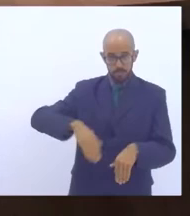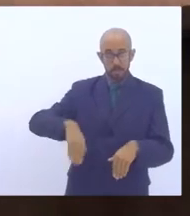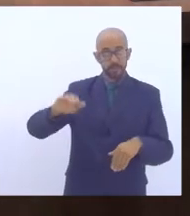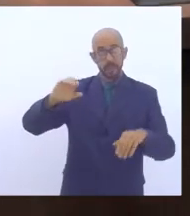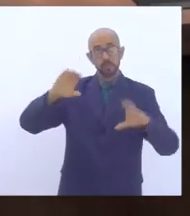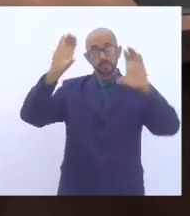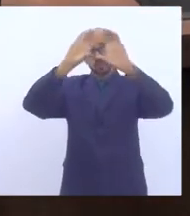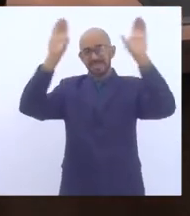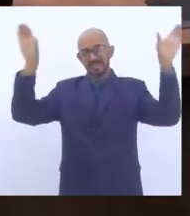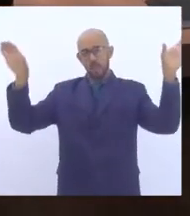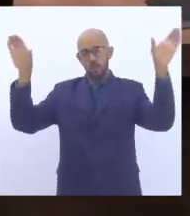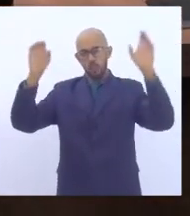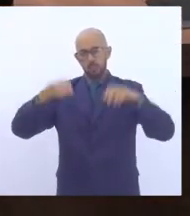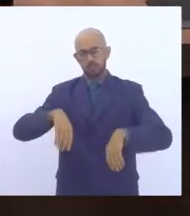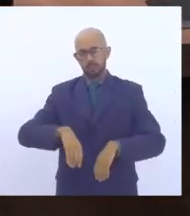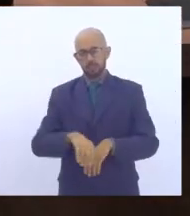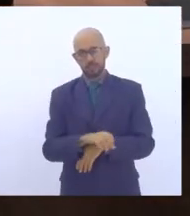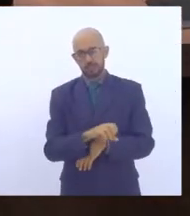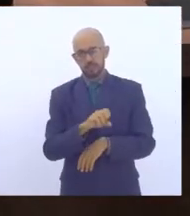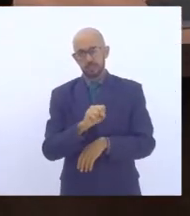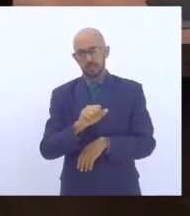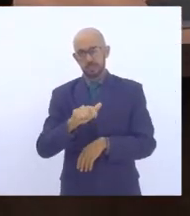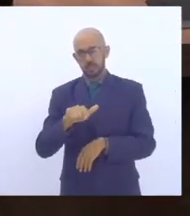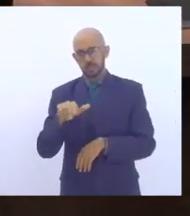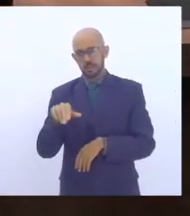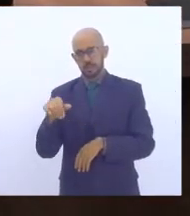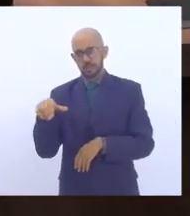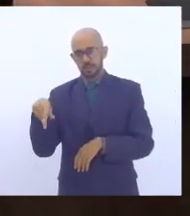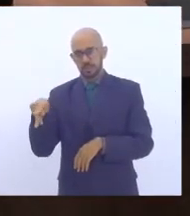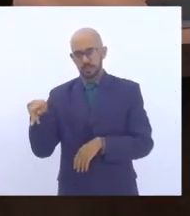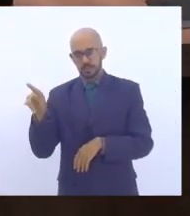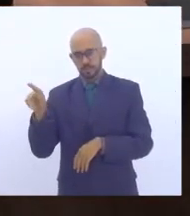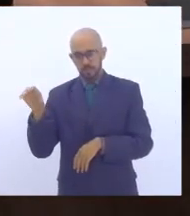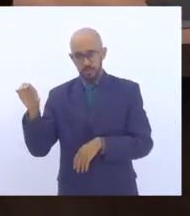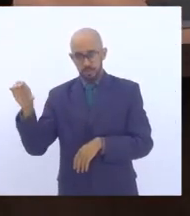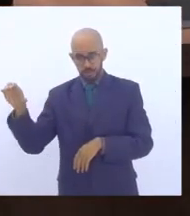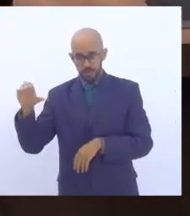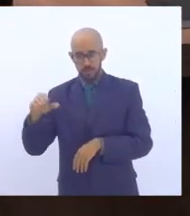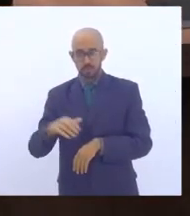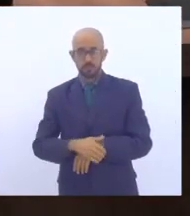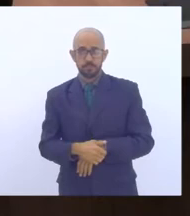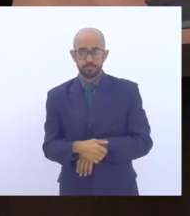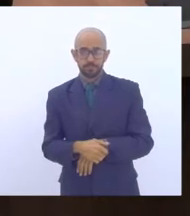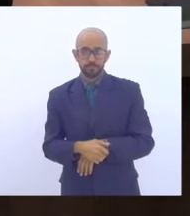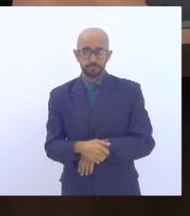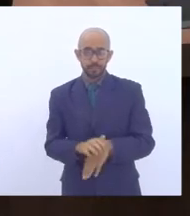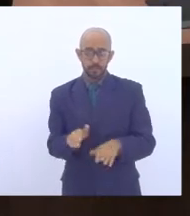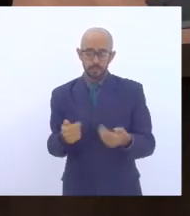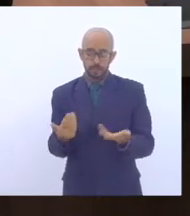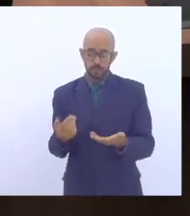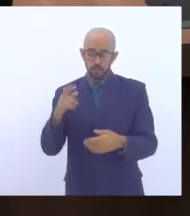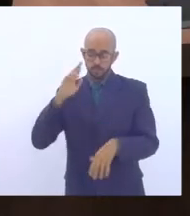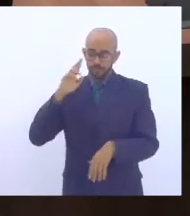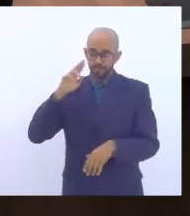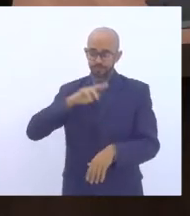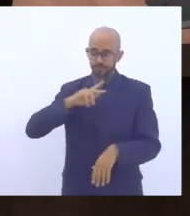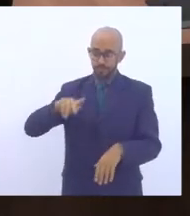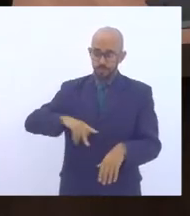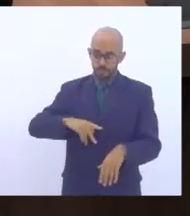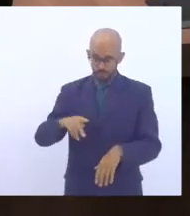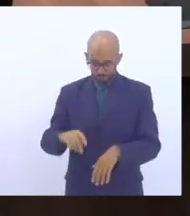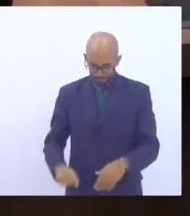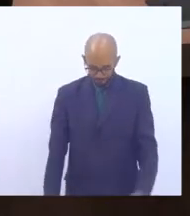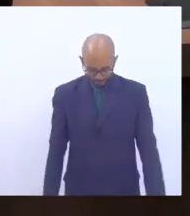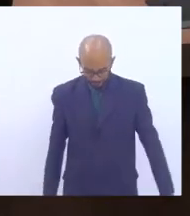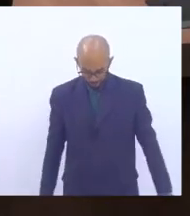no céu da terra superior ao IPCA mais quatro pontos percentuais e aí seu presidente só